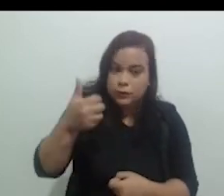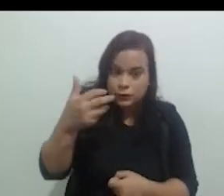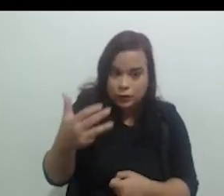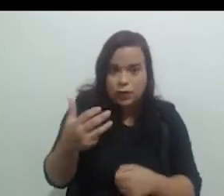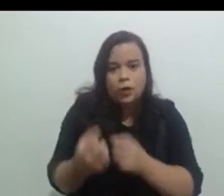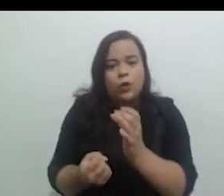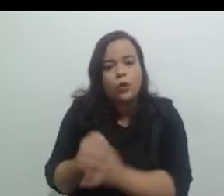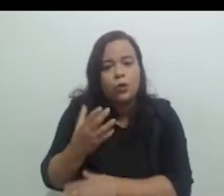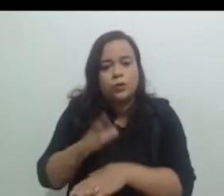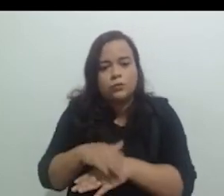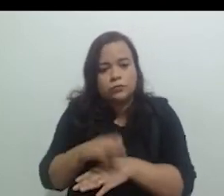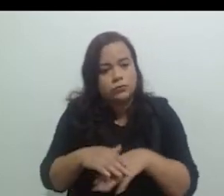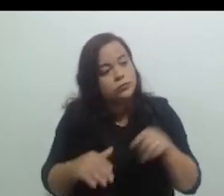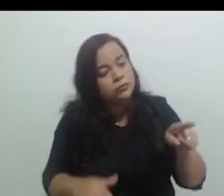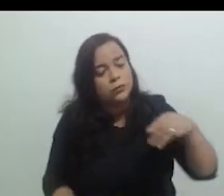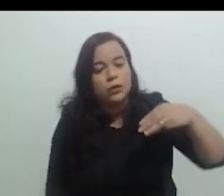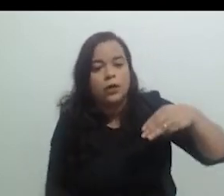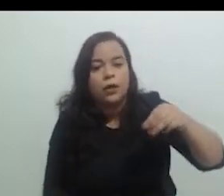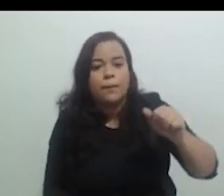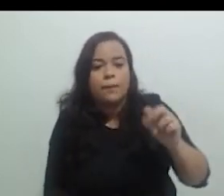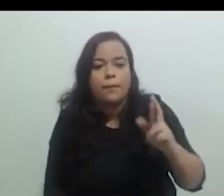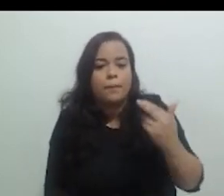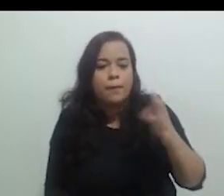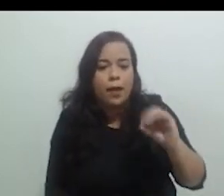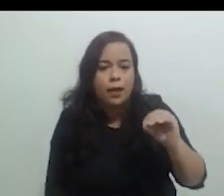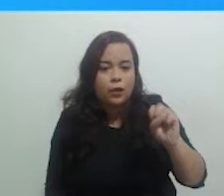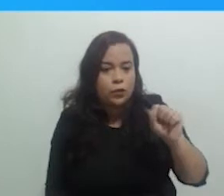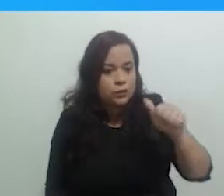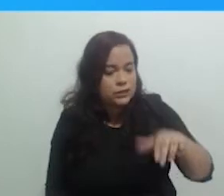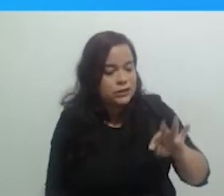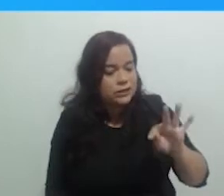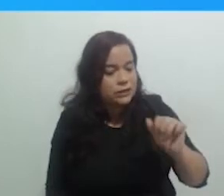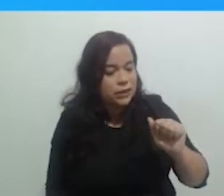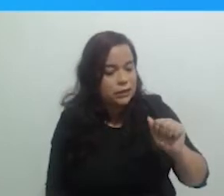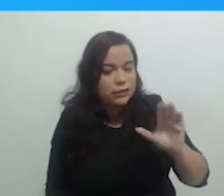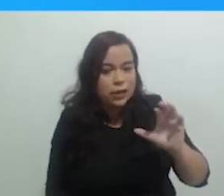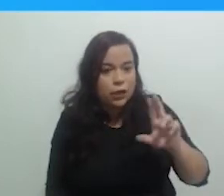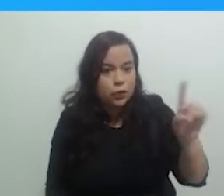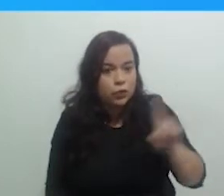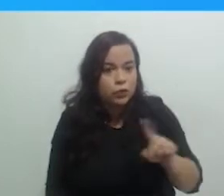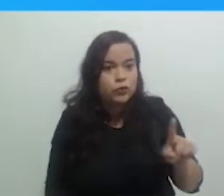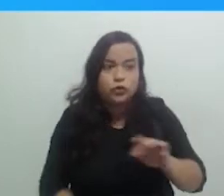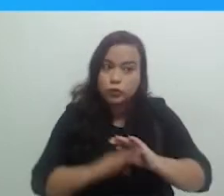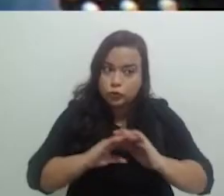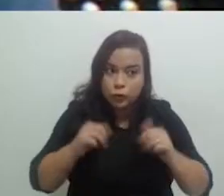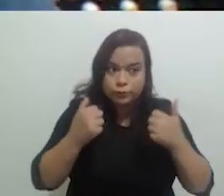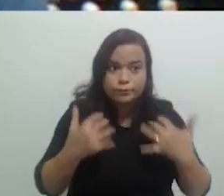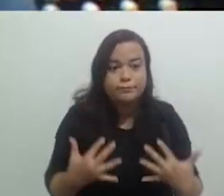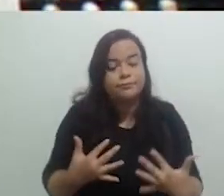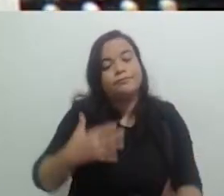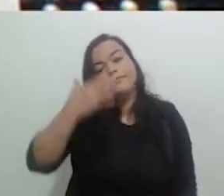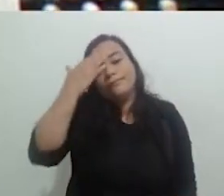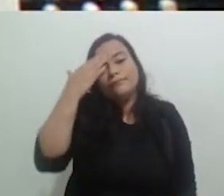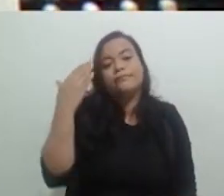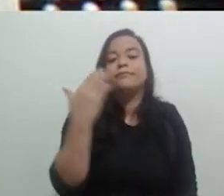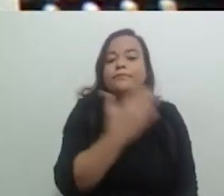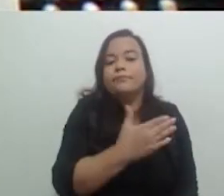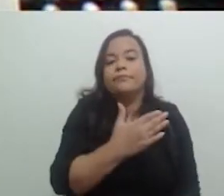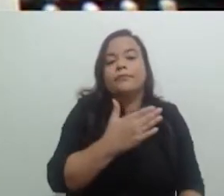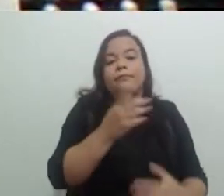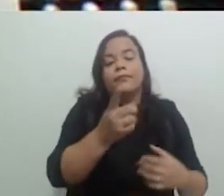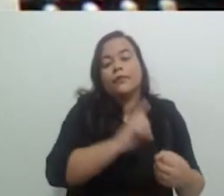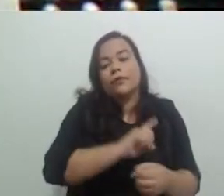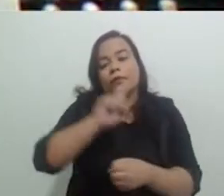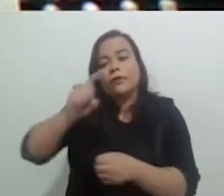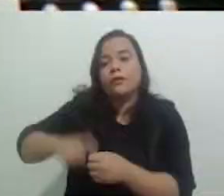Cruz. É deferimento, é só. Agradeço a doutora Patrícia e devolvo a palavra ao eminente relator, desembargador Virgílio Macedo.